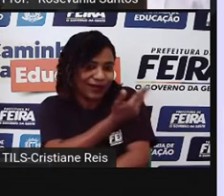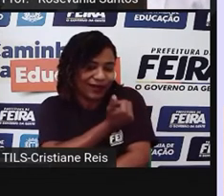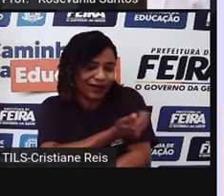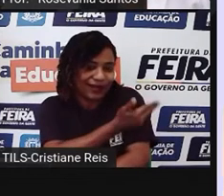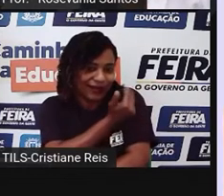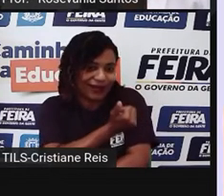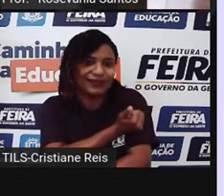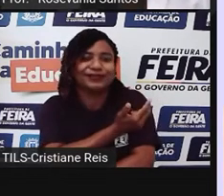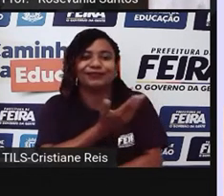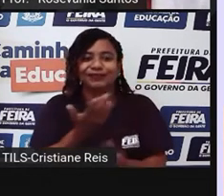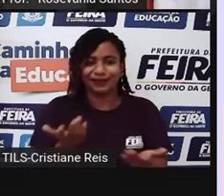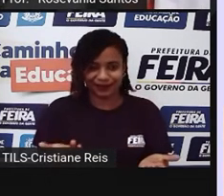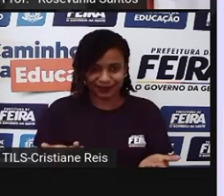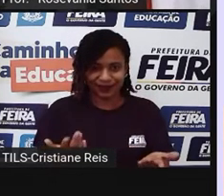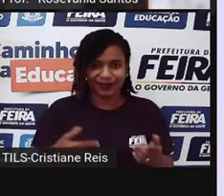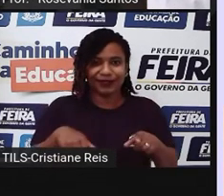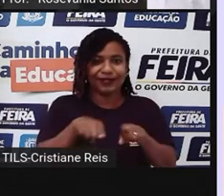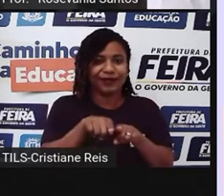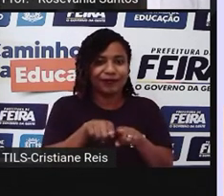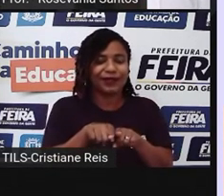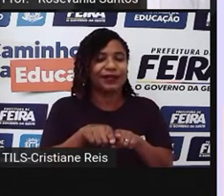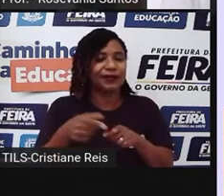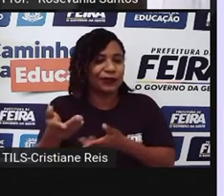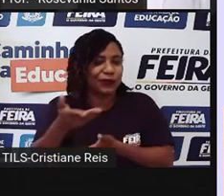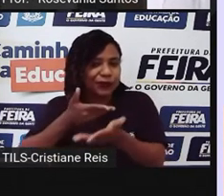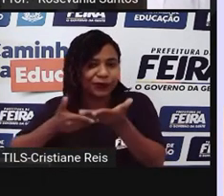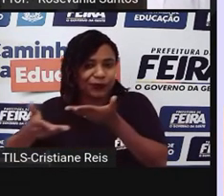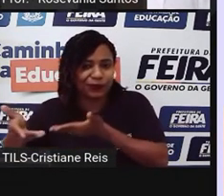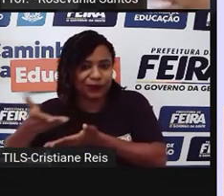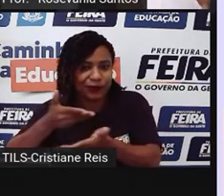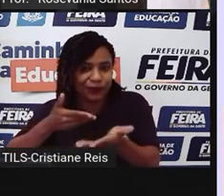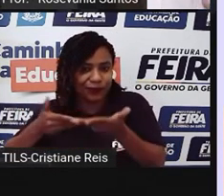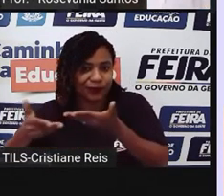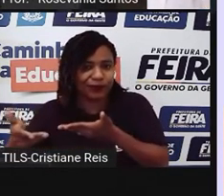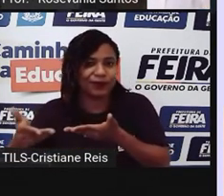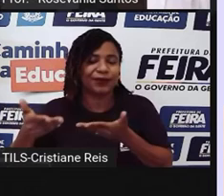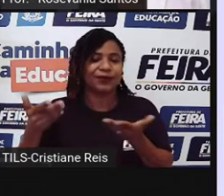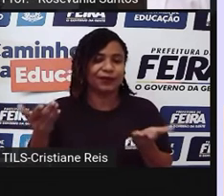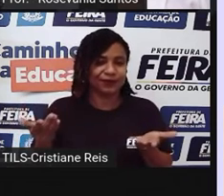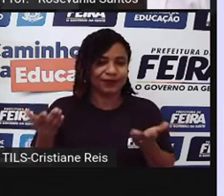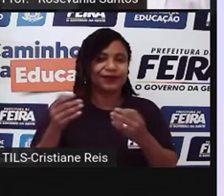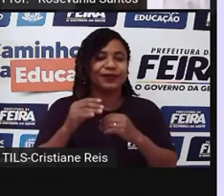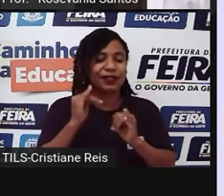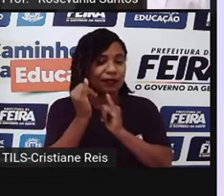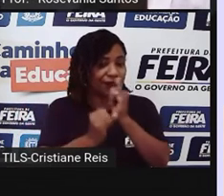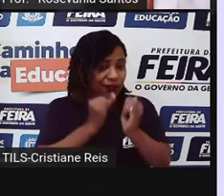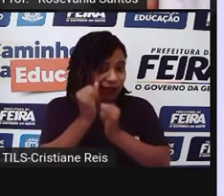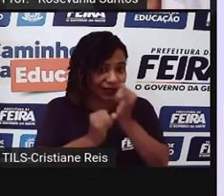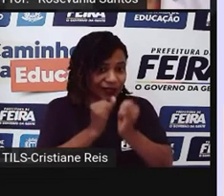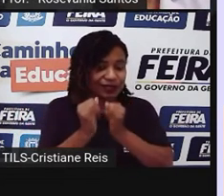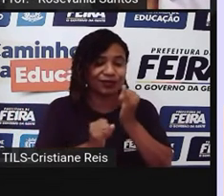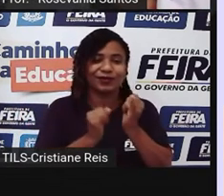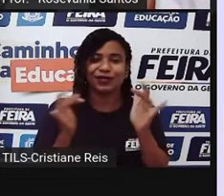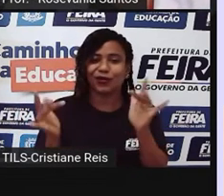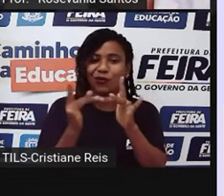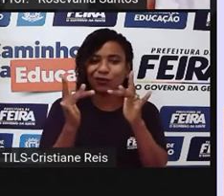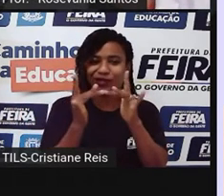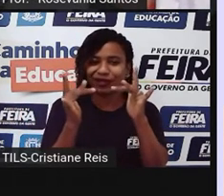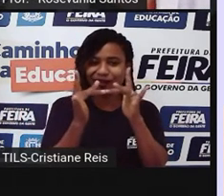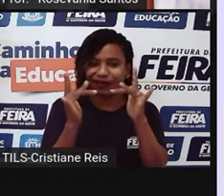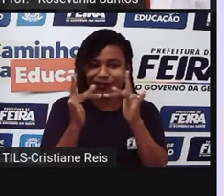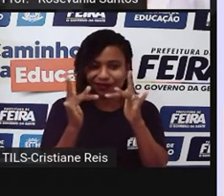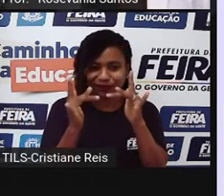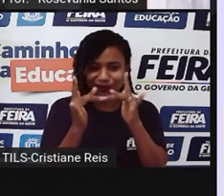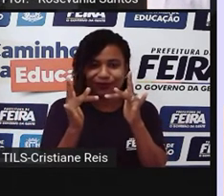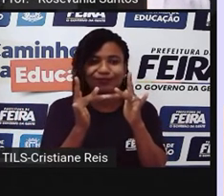de relacionamentos que a gente, né, consegue ter com relação, né, a essas coisas da internet, que hoje o relacionamento